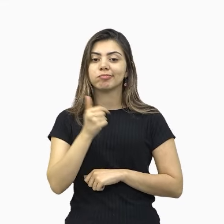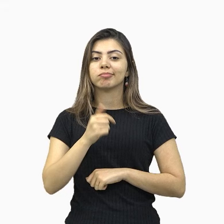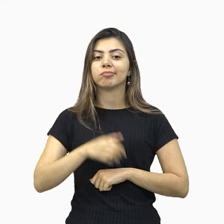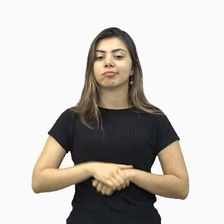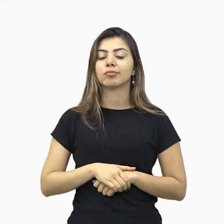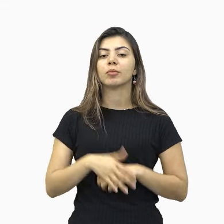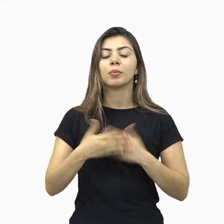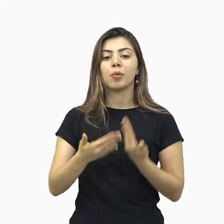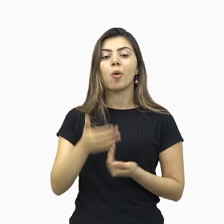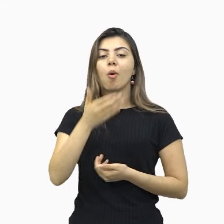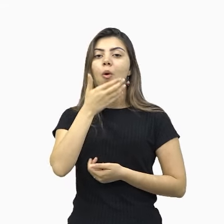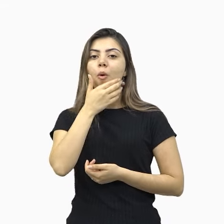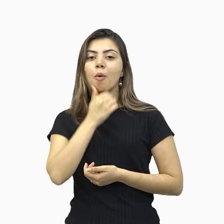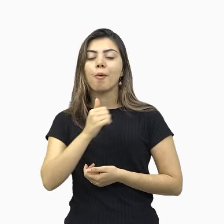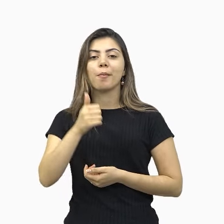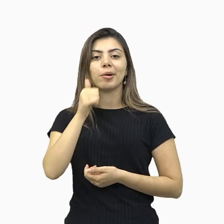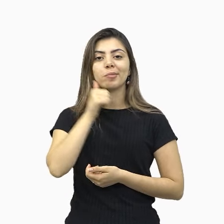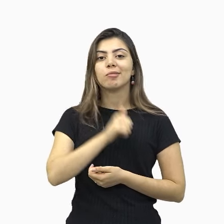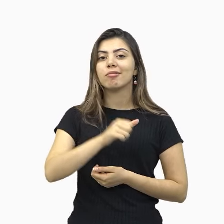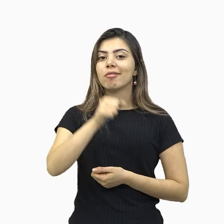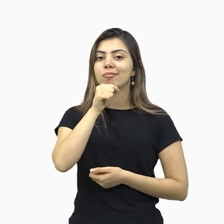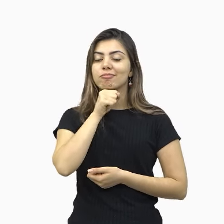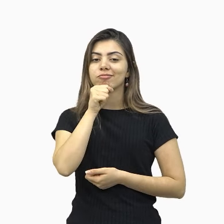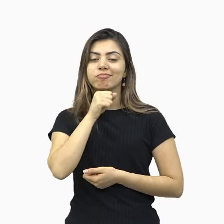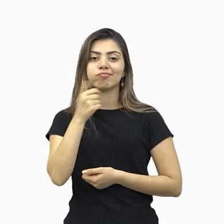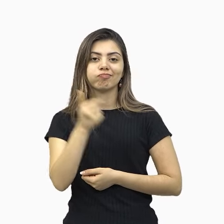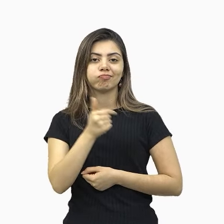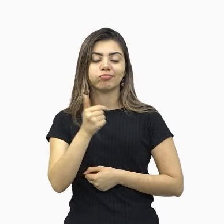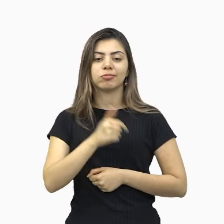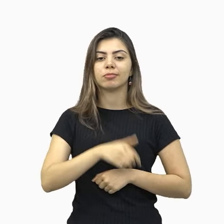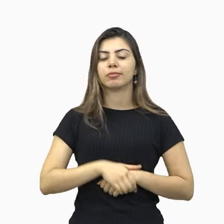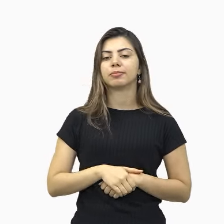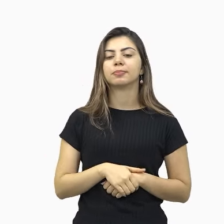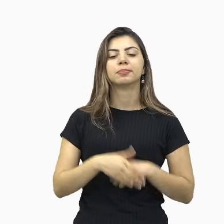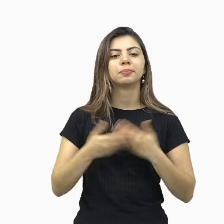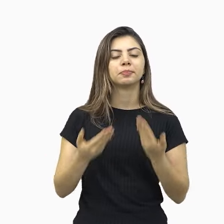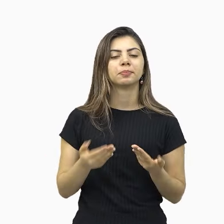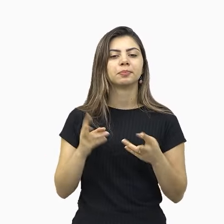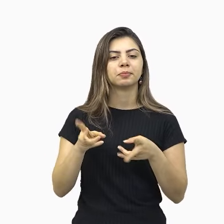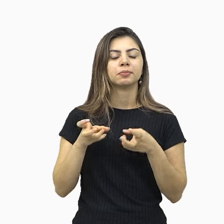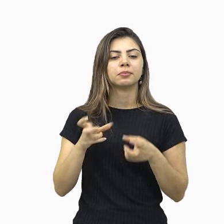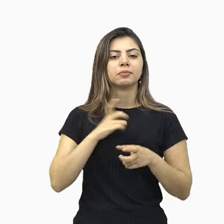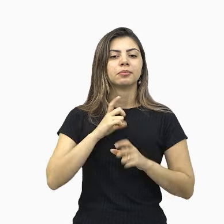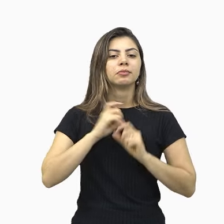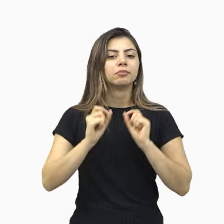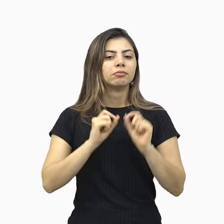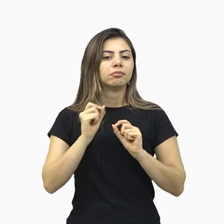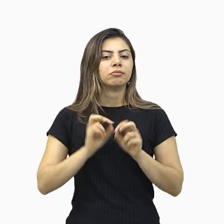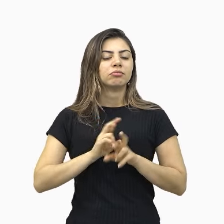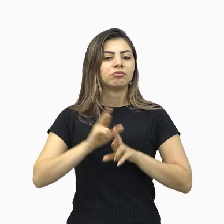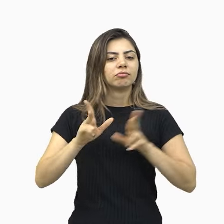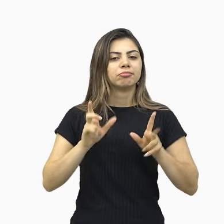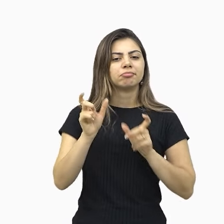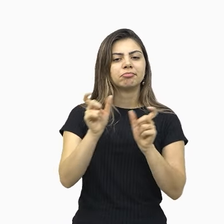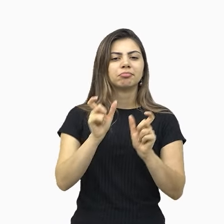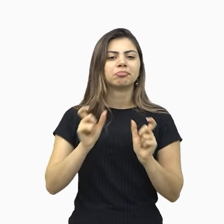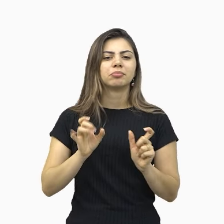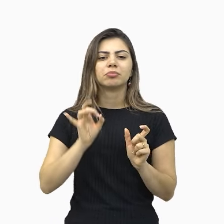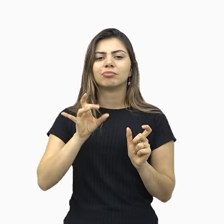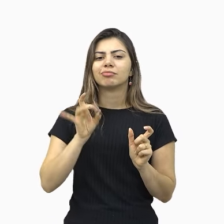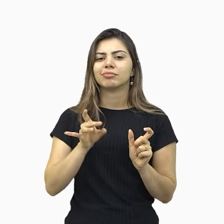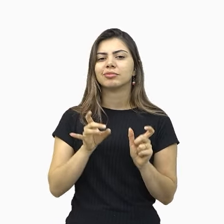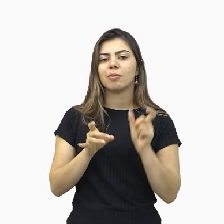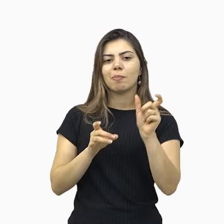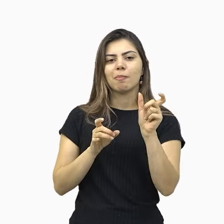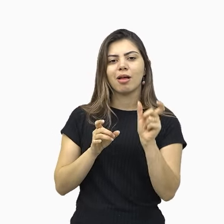great-grandparents, que são os dois, né? Os bisavós. Então, a diferença aí nas palavras é só aquela palavra ali na frente, ó, great